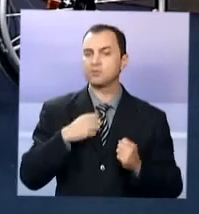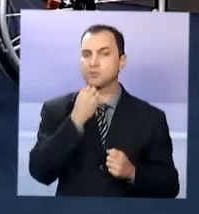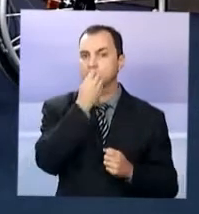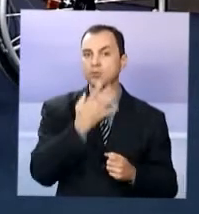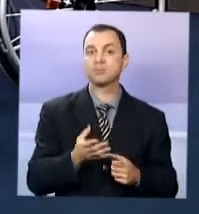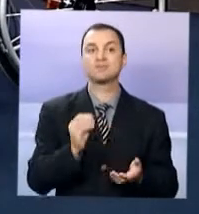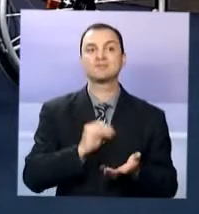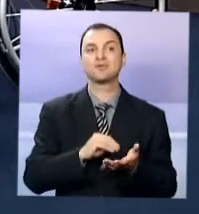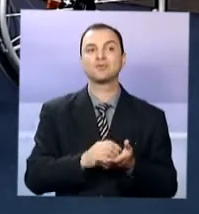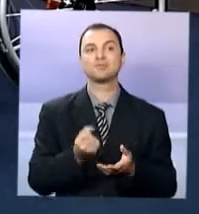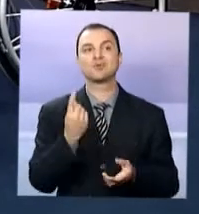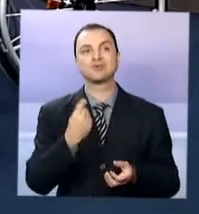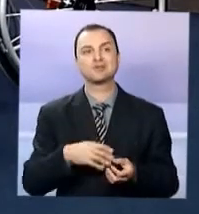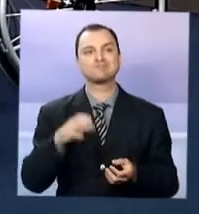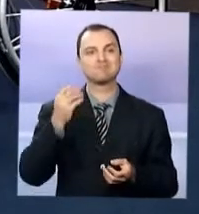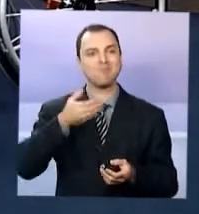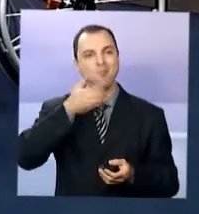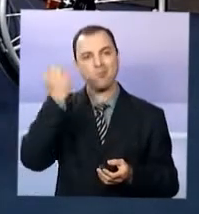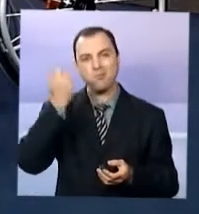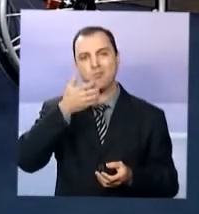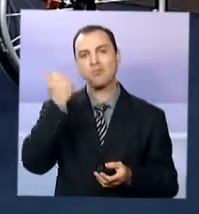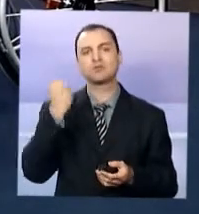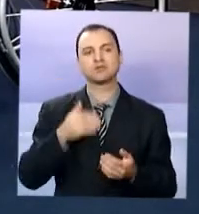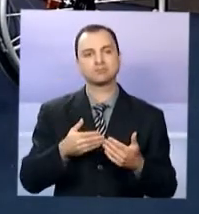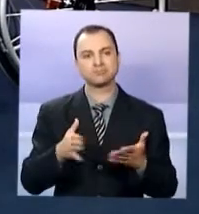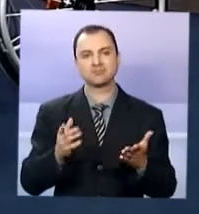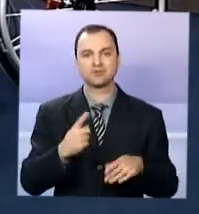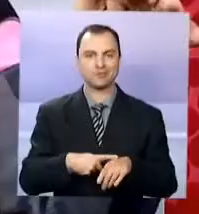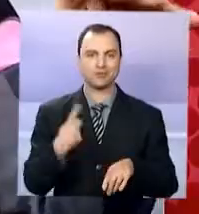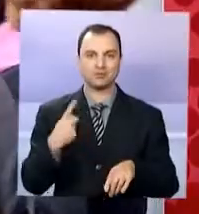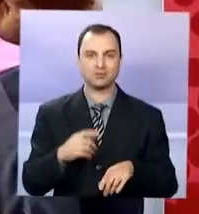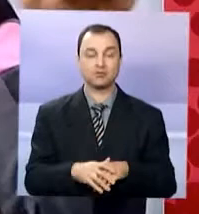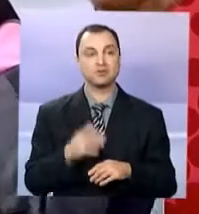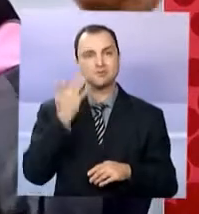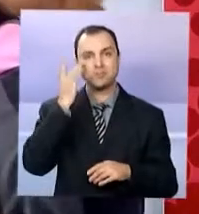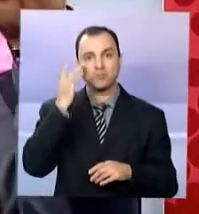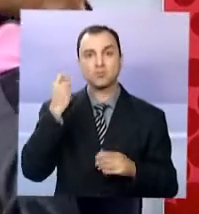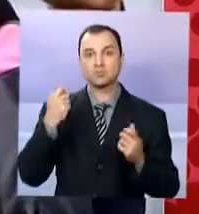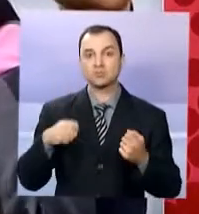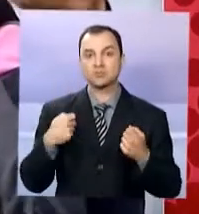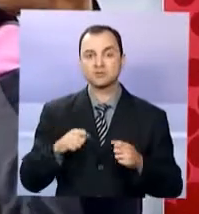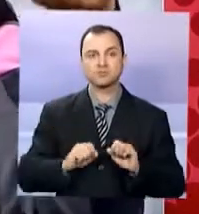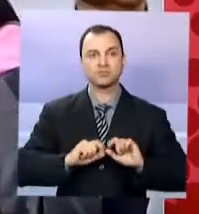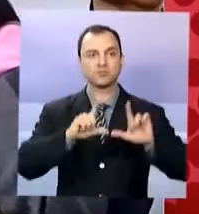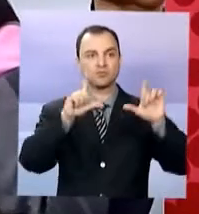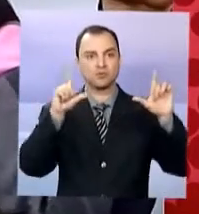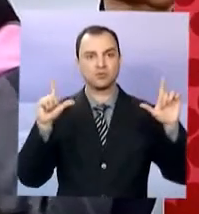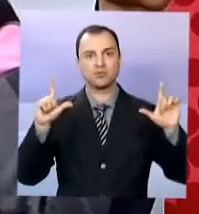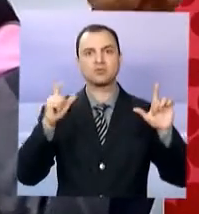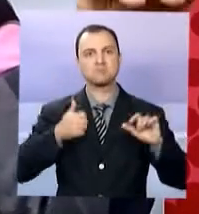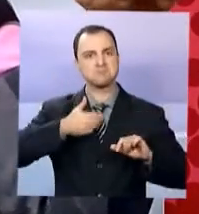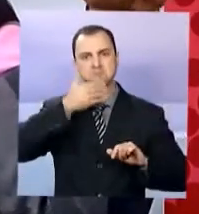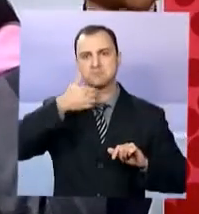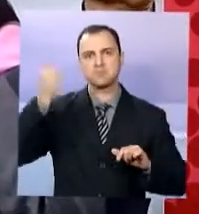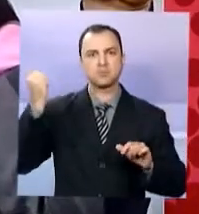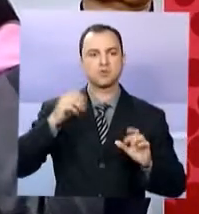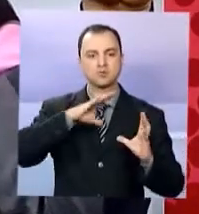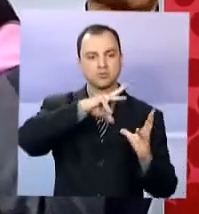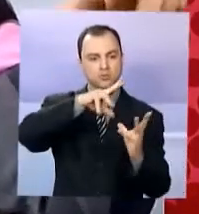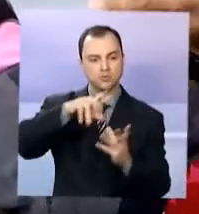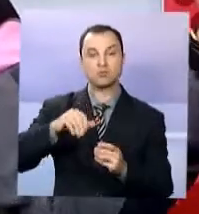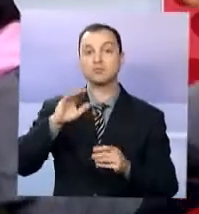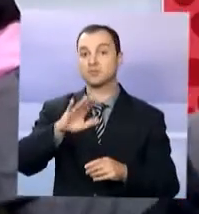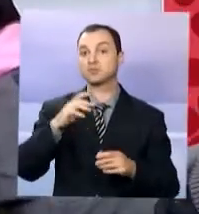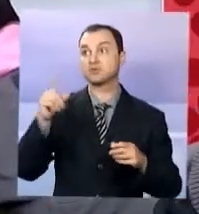mas falta um pouco de experiência e é o que a gente tá começando até agora eu acho que a gente nem vela por cima com as melhores equipes do mundo